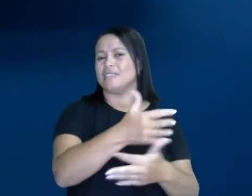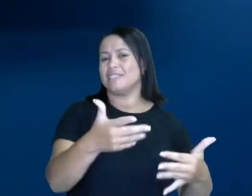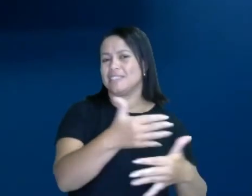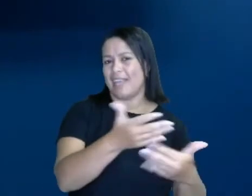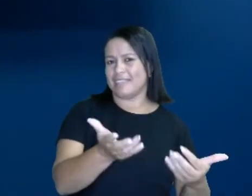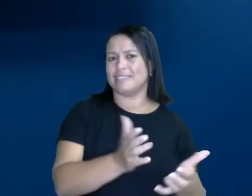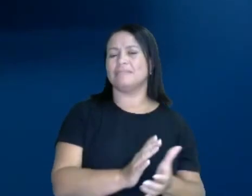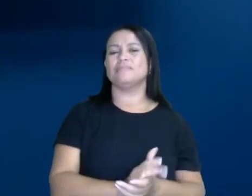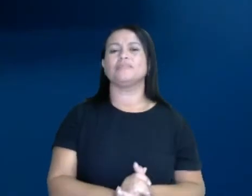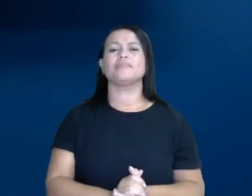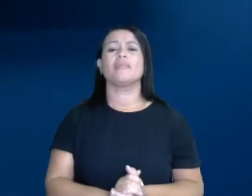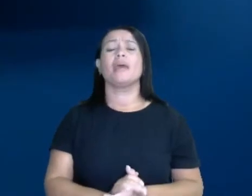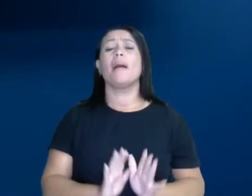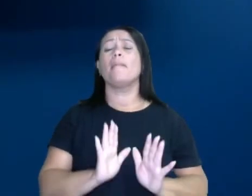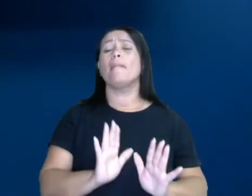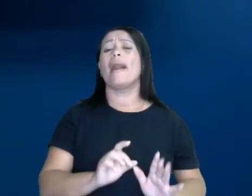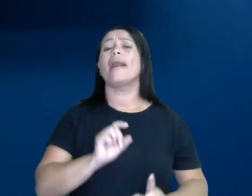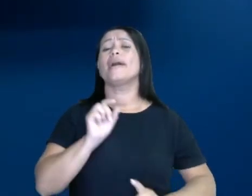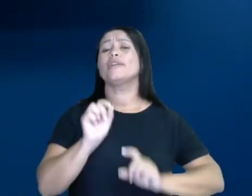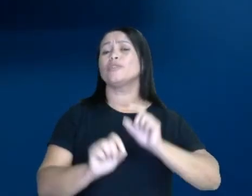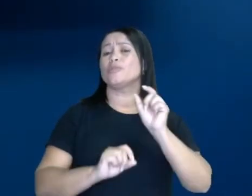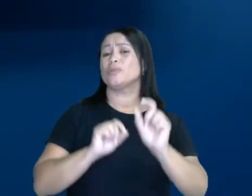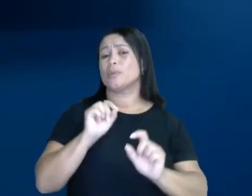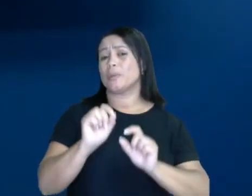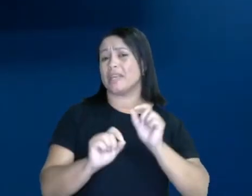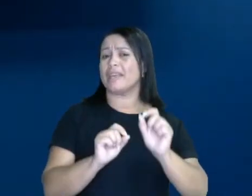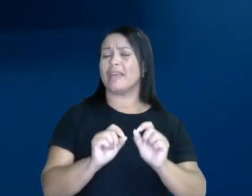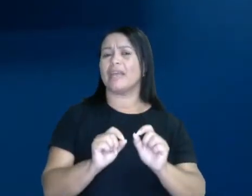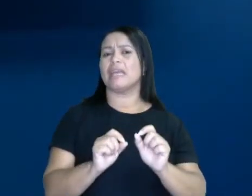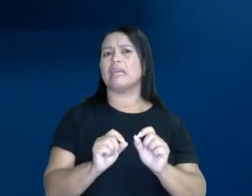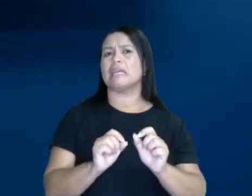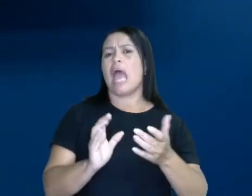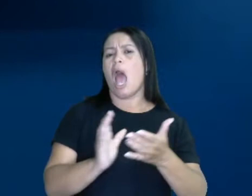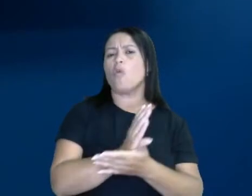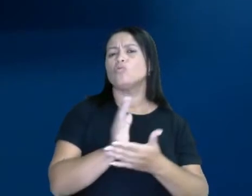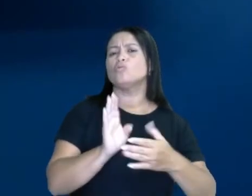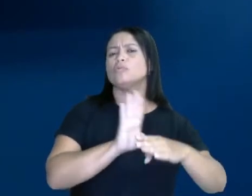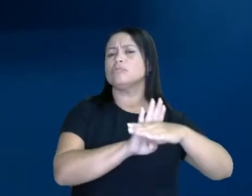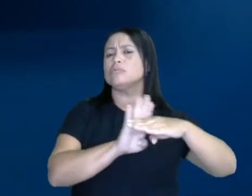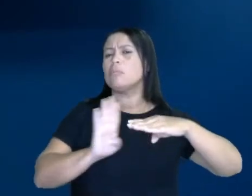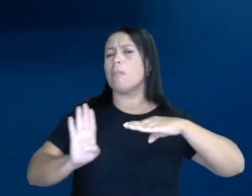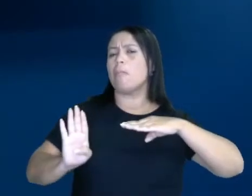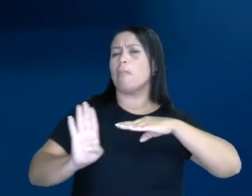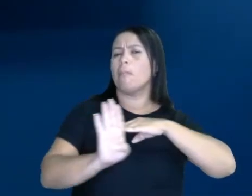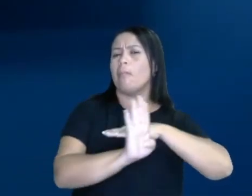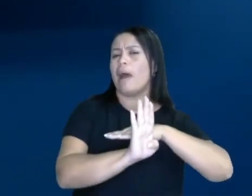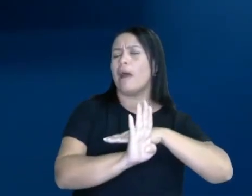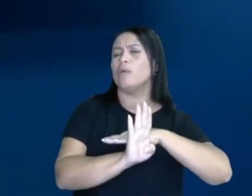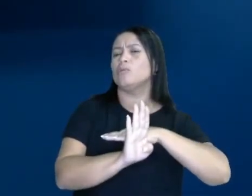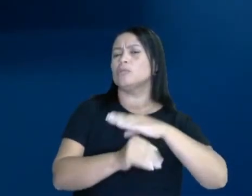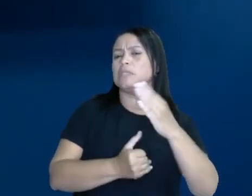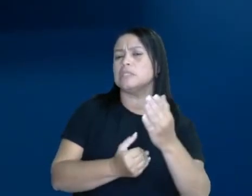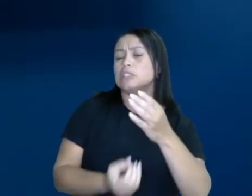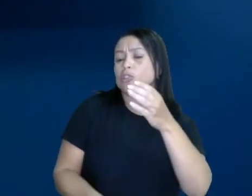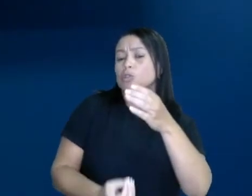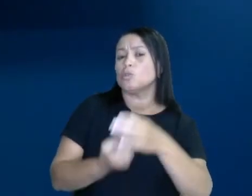não é isso? Mas isso não quer dizer que nenhum dos bairros que surgem nessa cidade